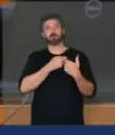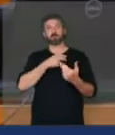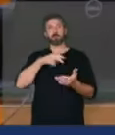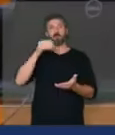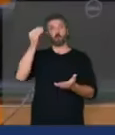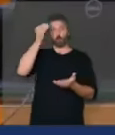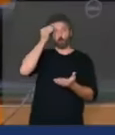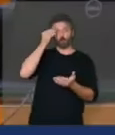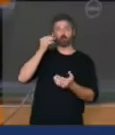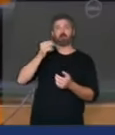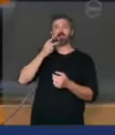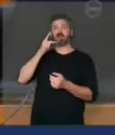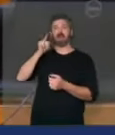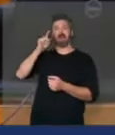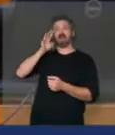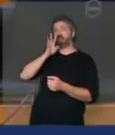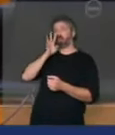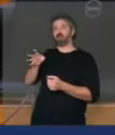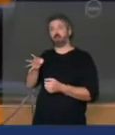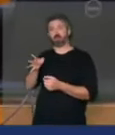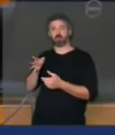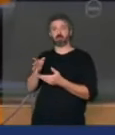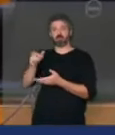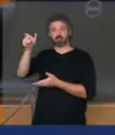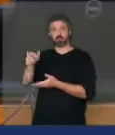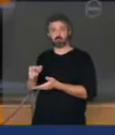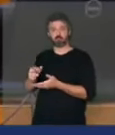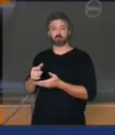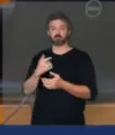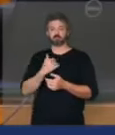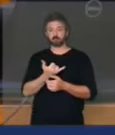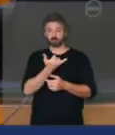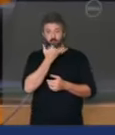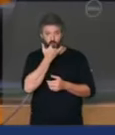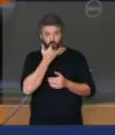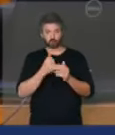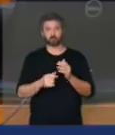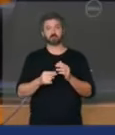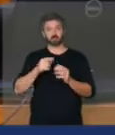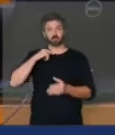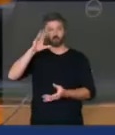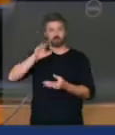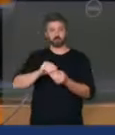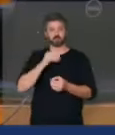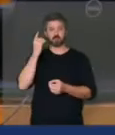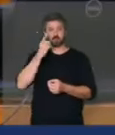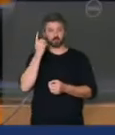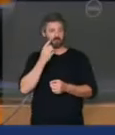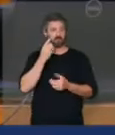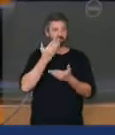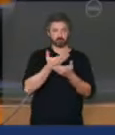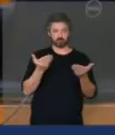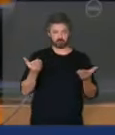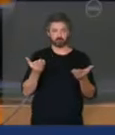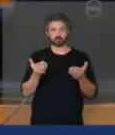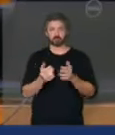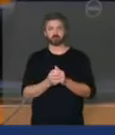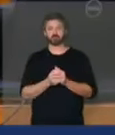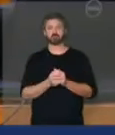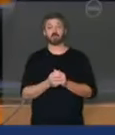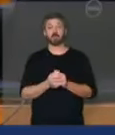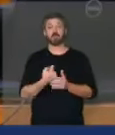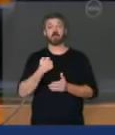de autoria. Em conclusão, e já pedindo desculpas, senhoras e senhores, venho sim